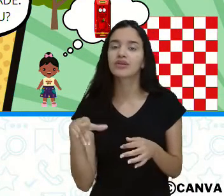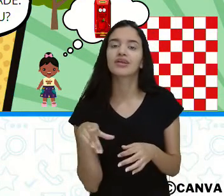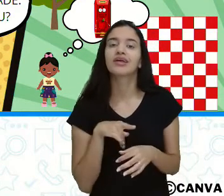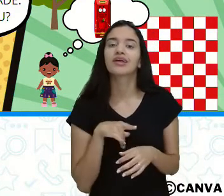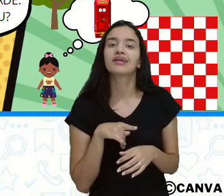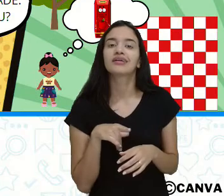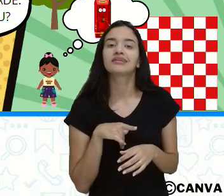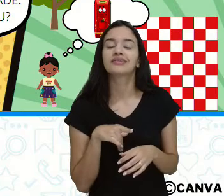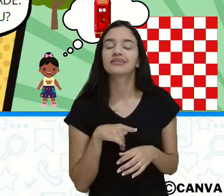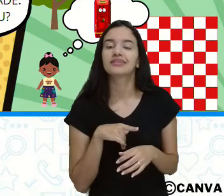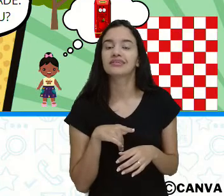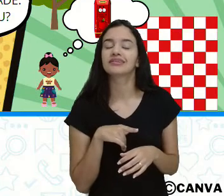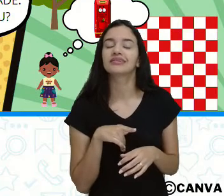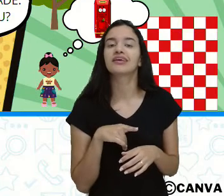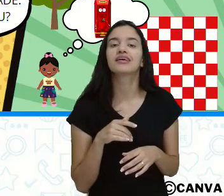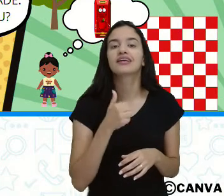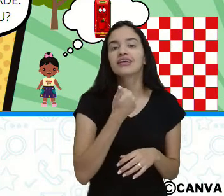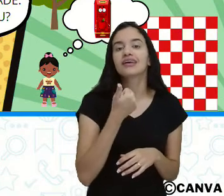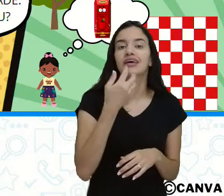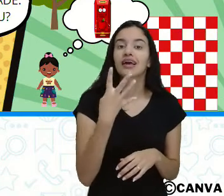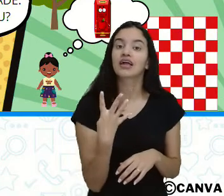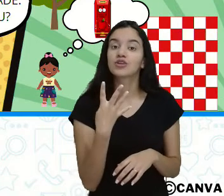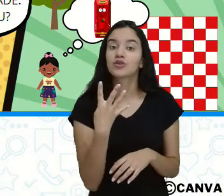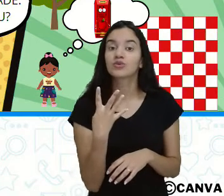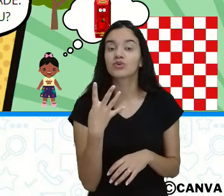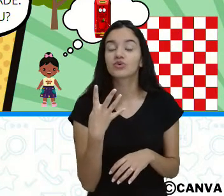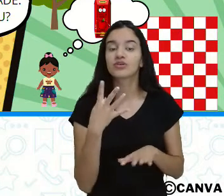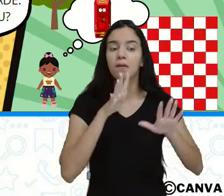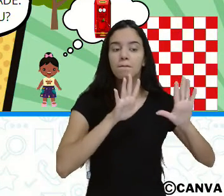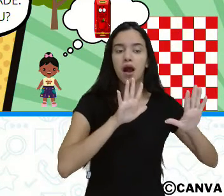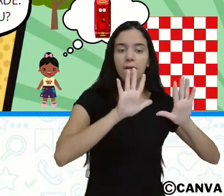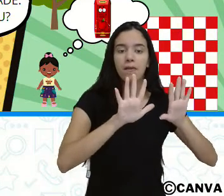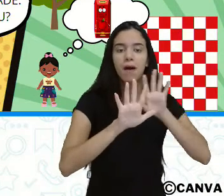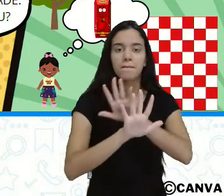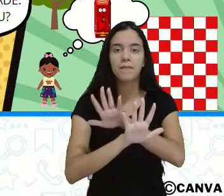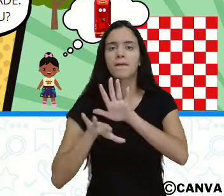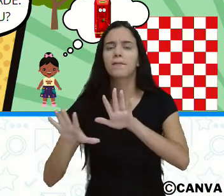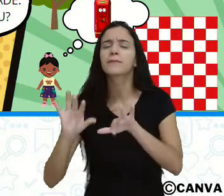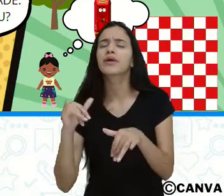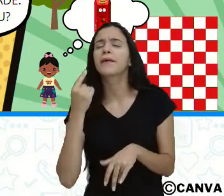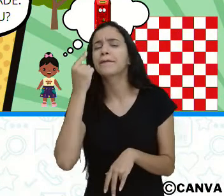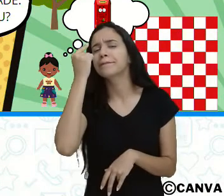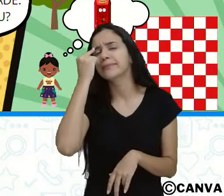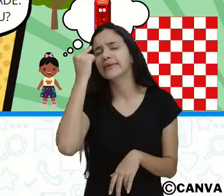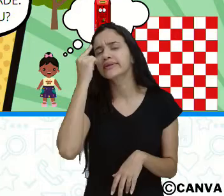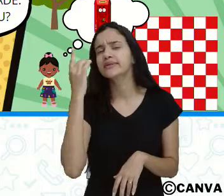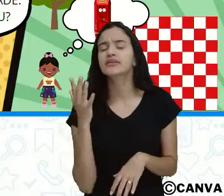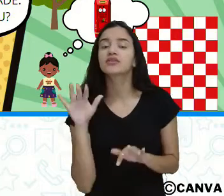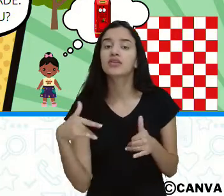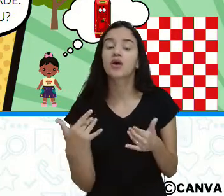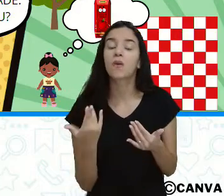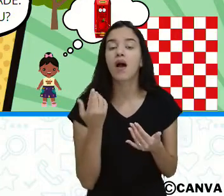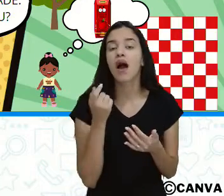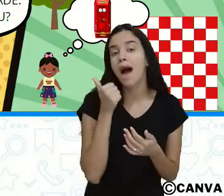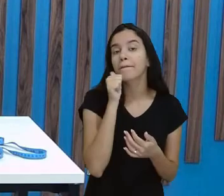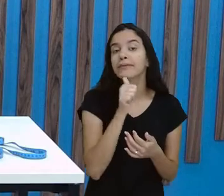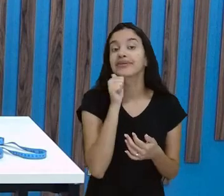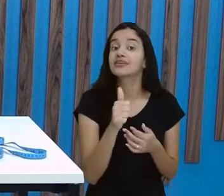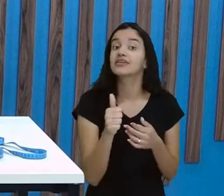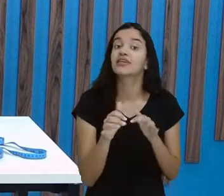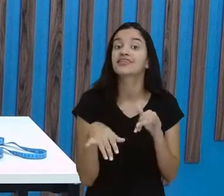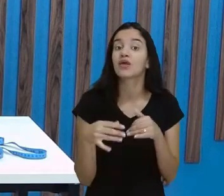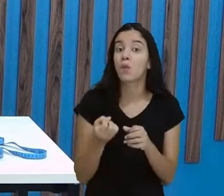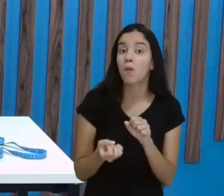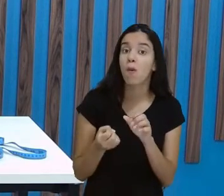14 palmos. Quantos metros tem a toalha? Pensem aí. A menina já deu uma dica. Ela disse